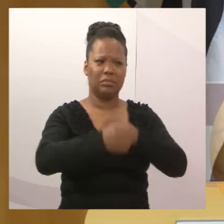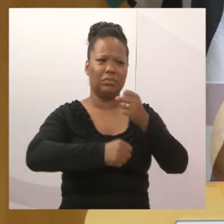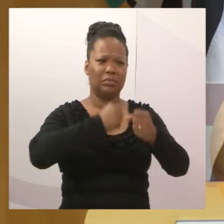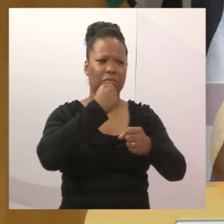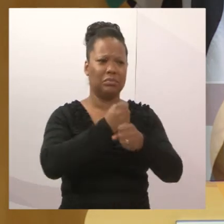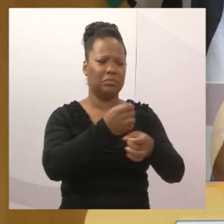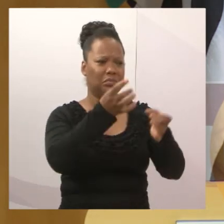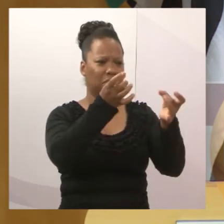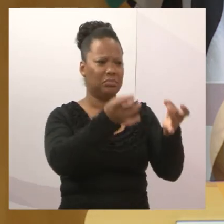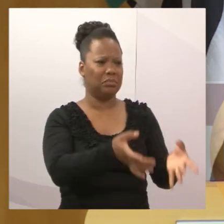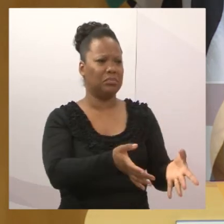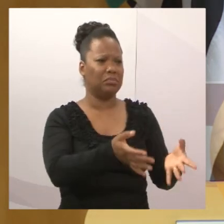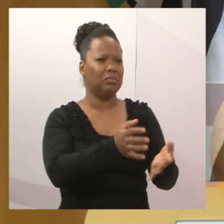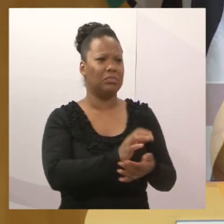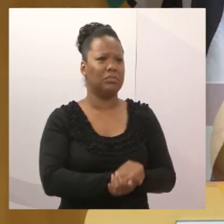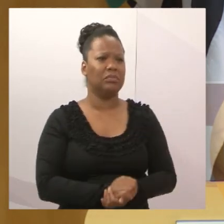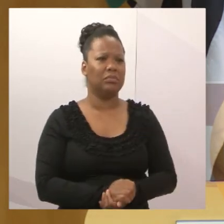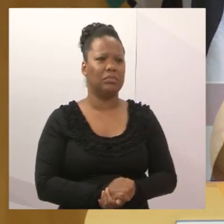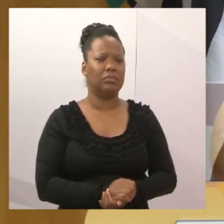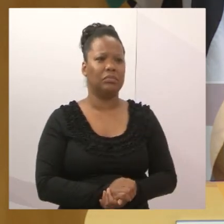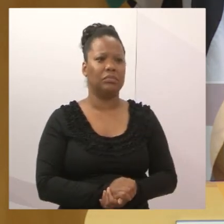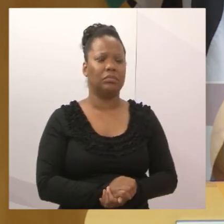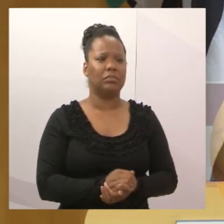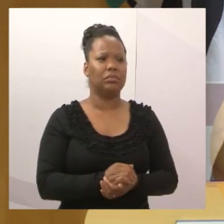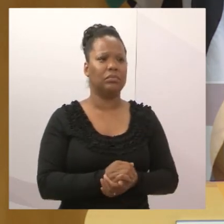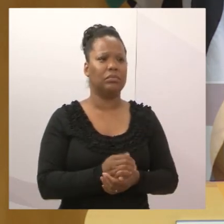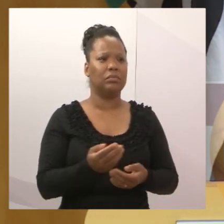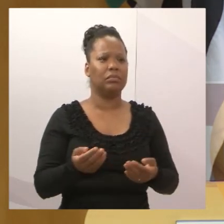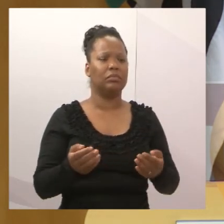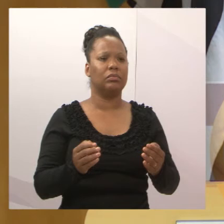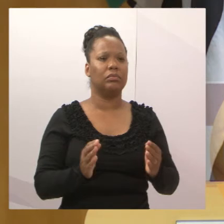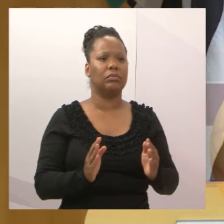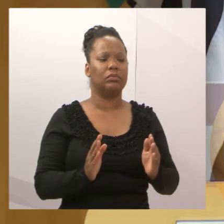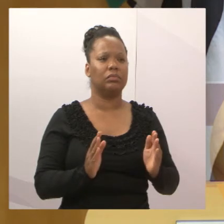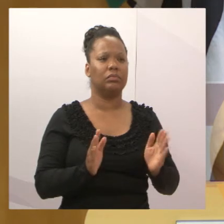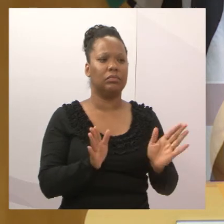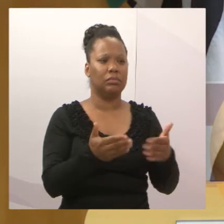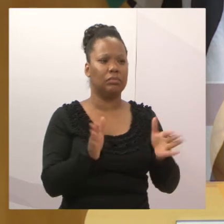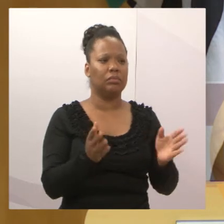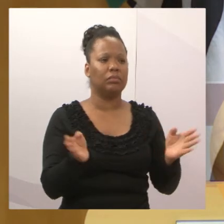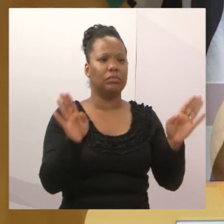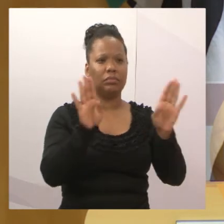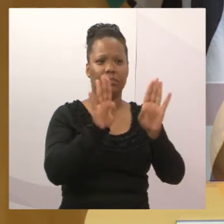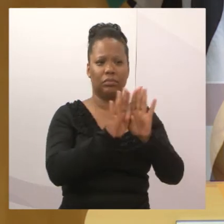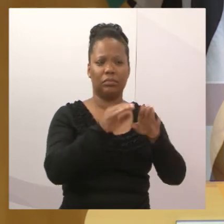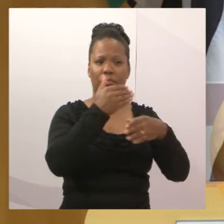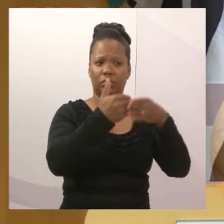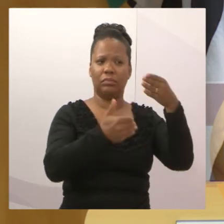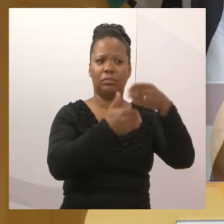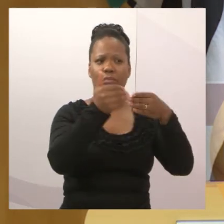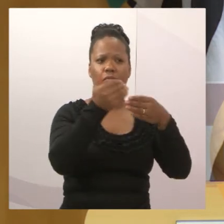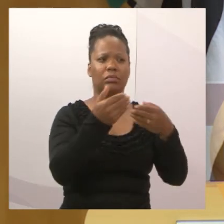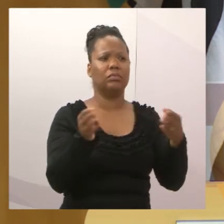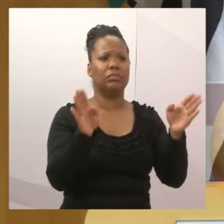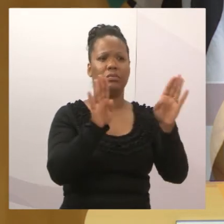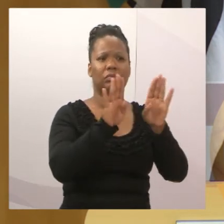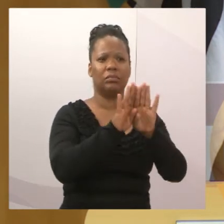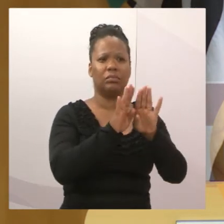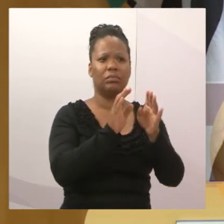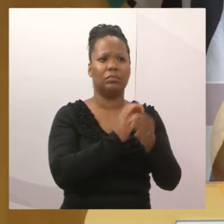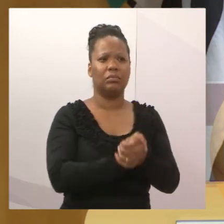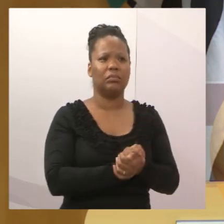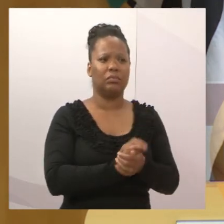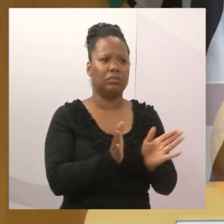governo. Uma guarita fechada com alvenaria,